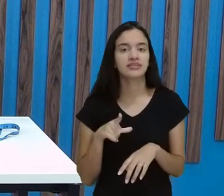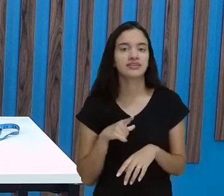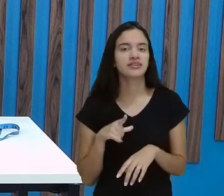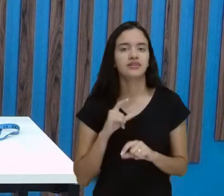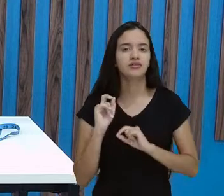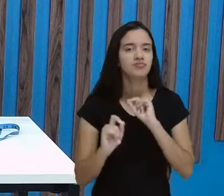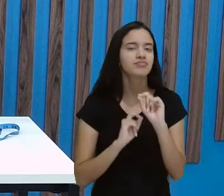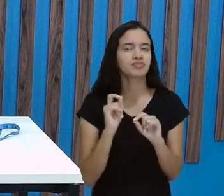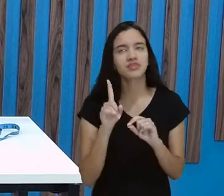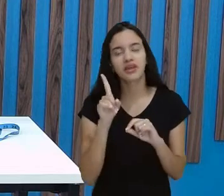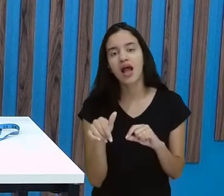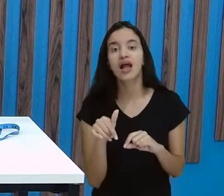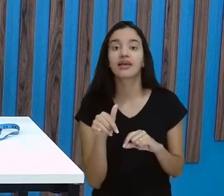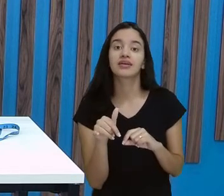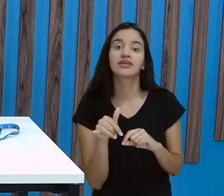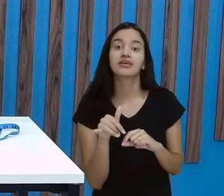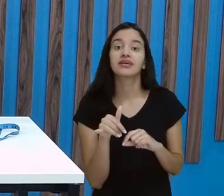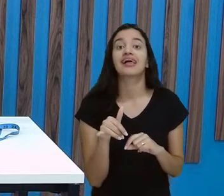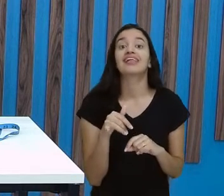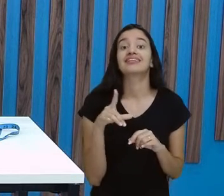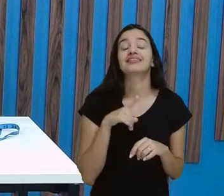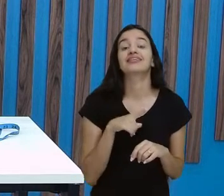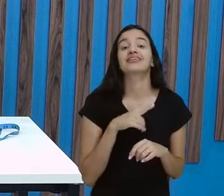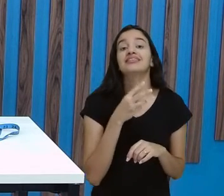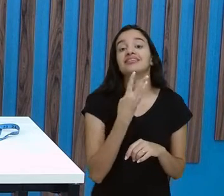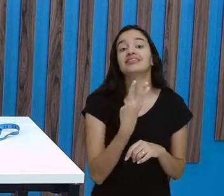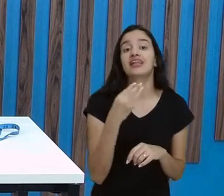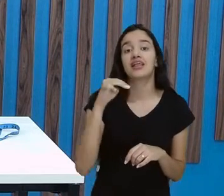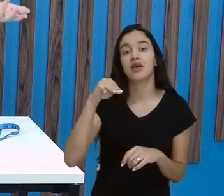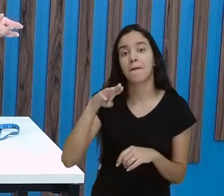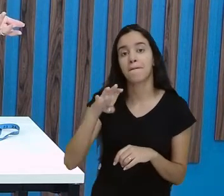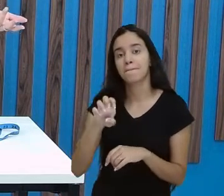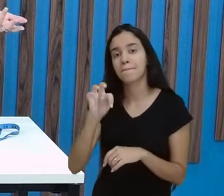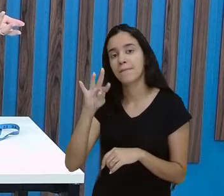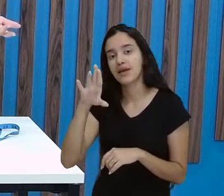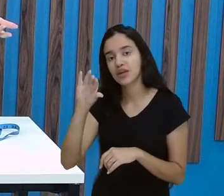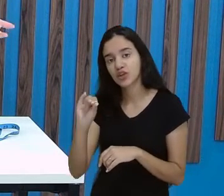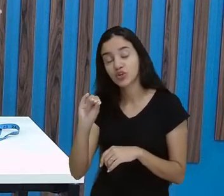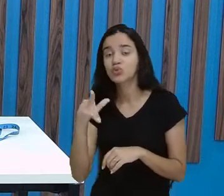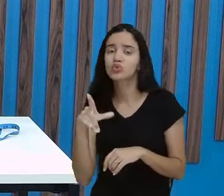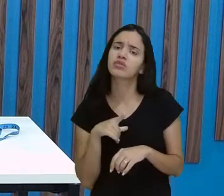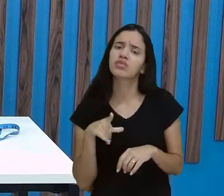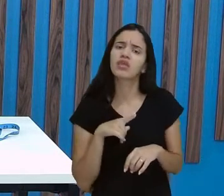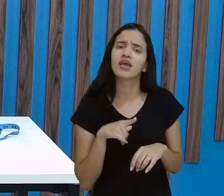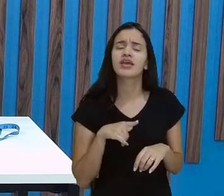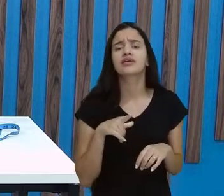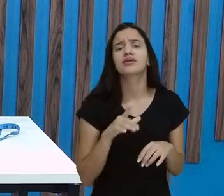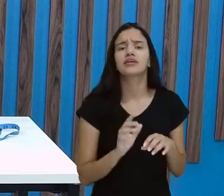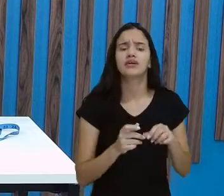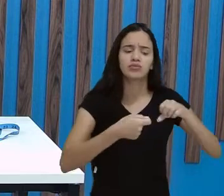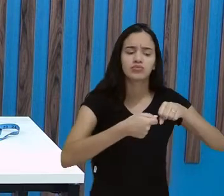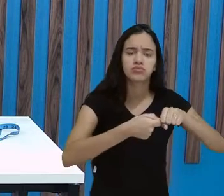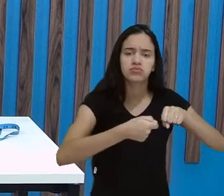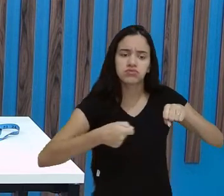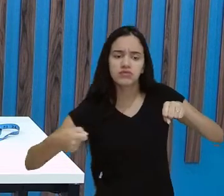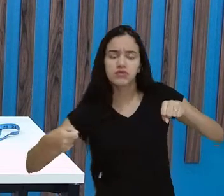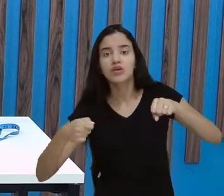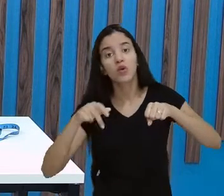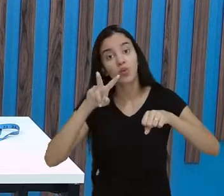geralmente essa daqui tem 3 metros, né, mas tem trena com 5 metros e a gente consegue medir